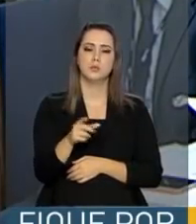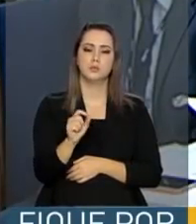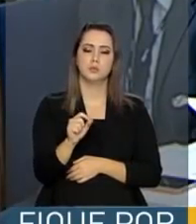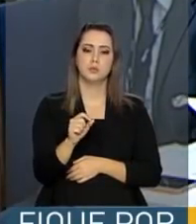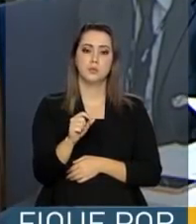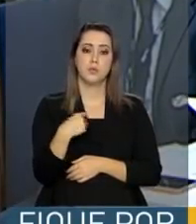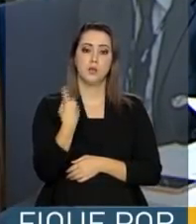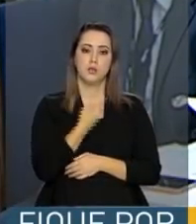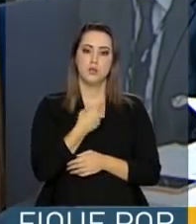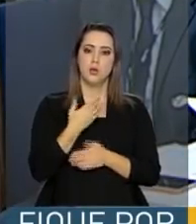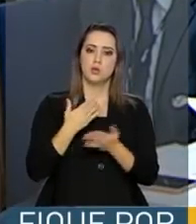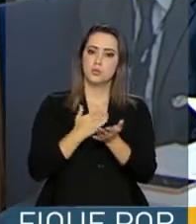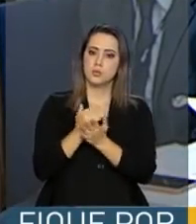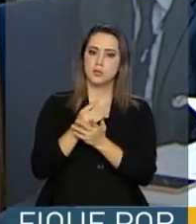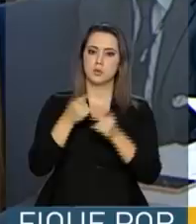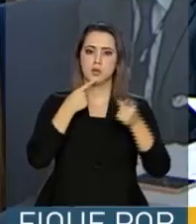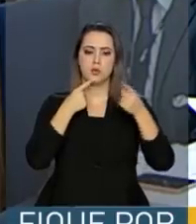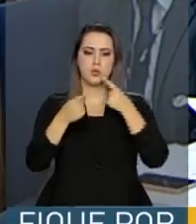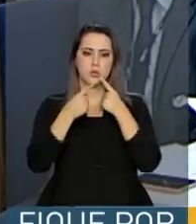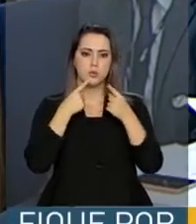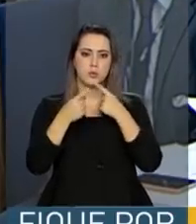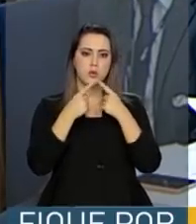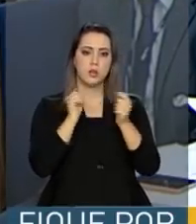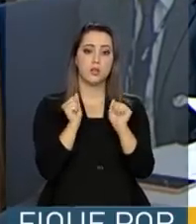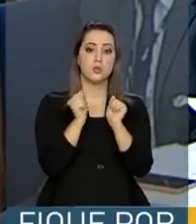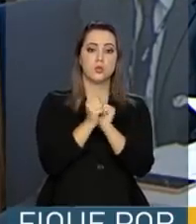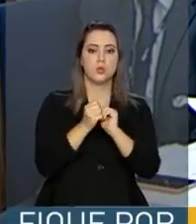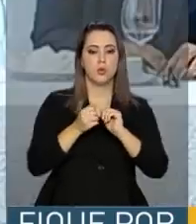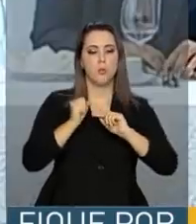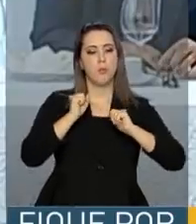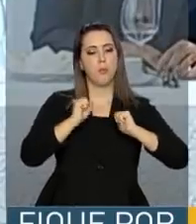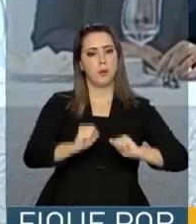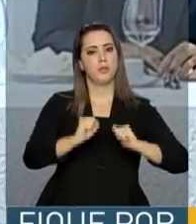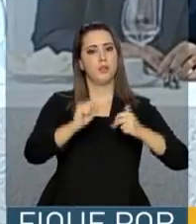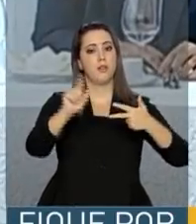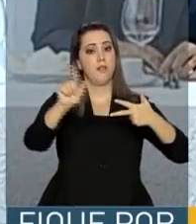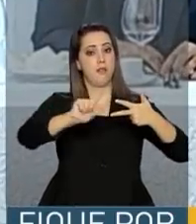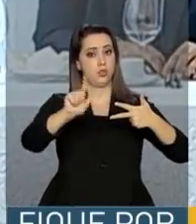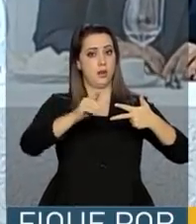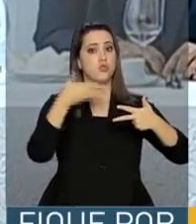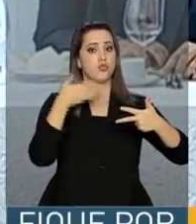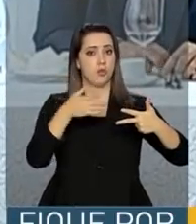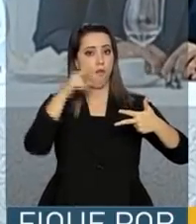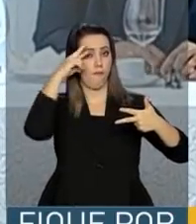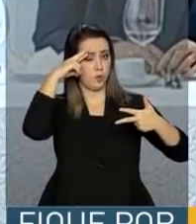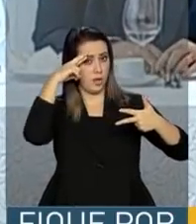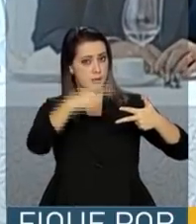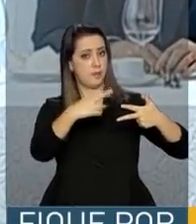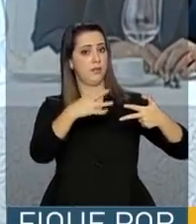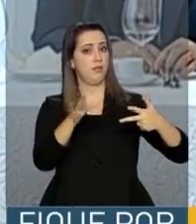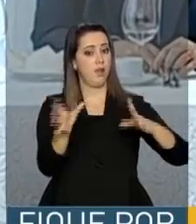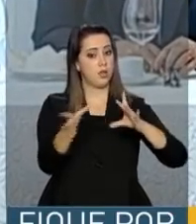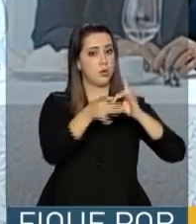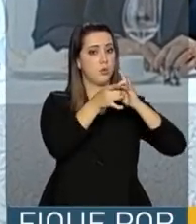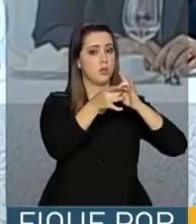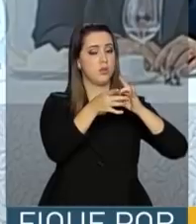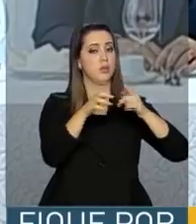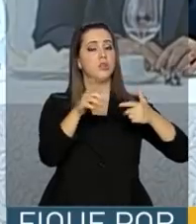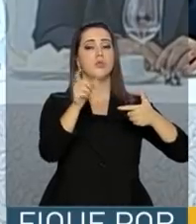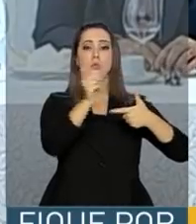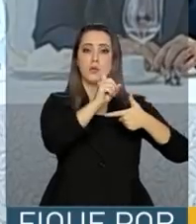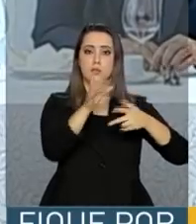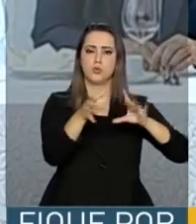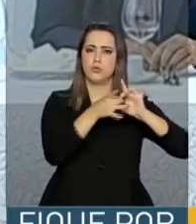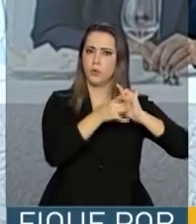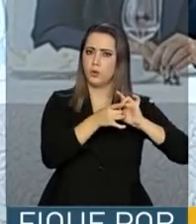nós passamos a dialogar e dialogar respeitando o poder legislativo é mais do que isso fazendo o parceiro do nosso governo não foi